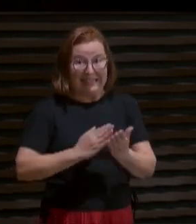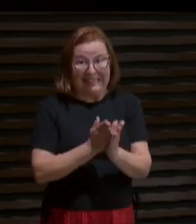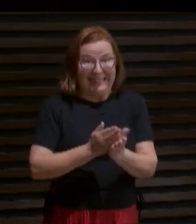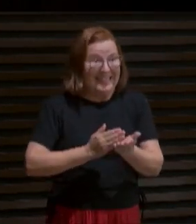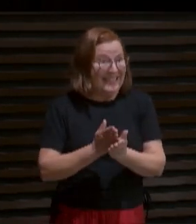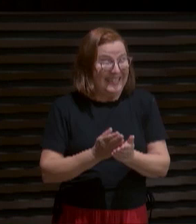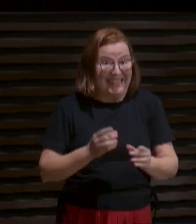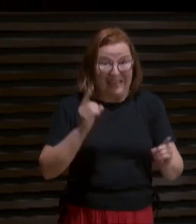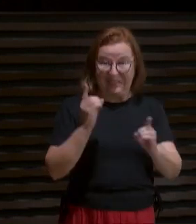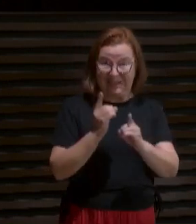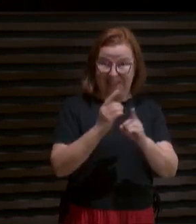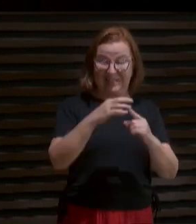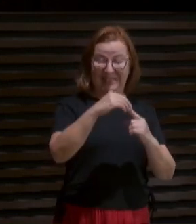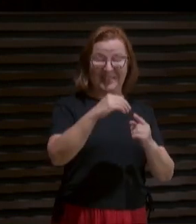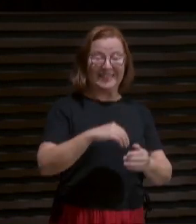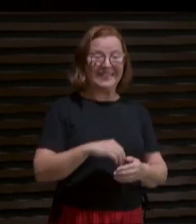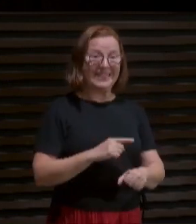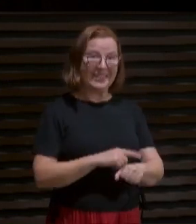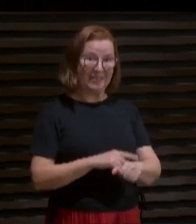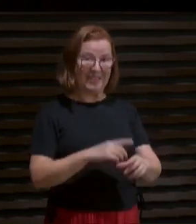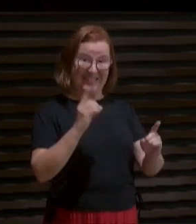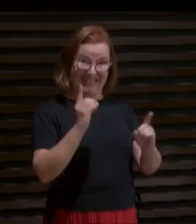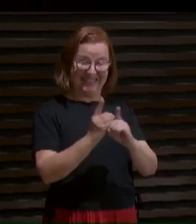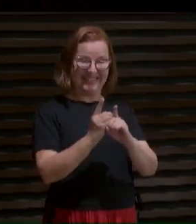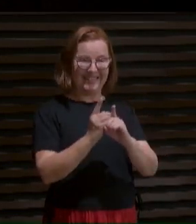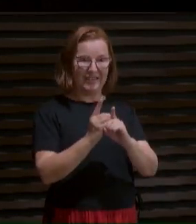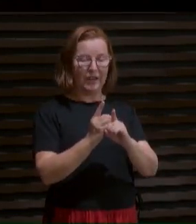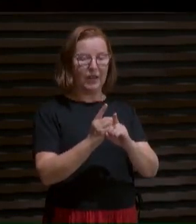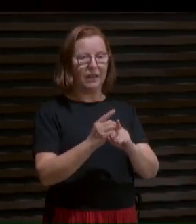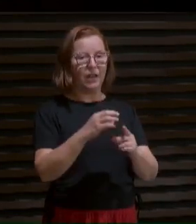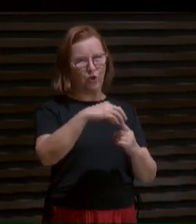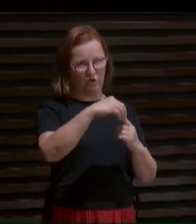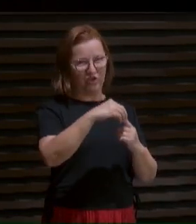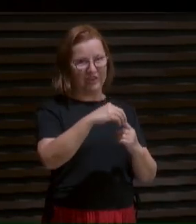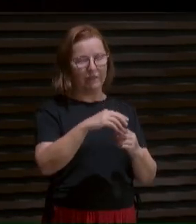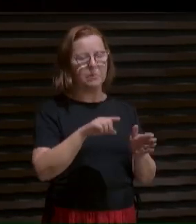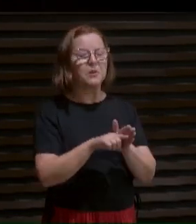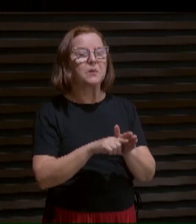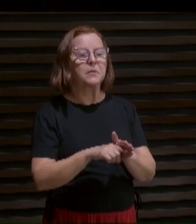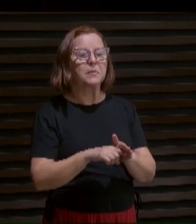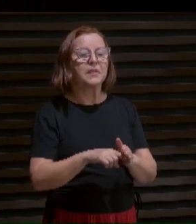e quando encontra-se com ele, ele pergunta: e aí, qual foi a sua decisão?